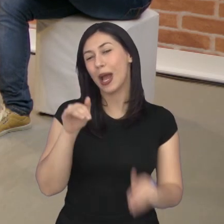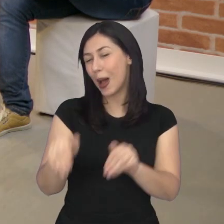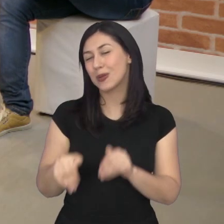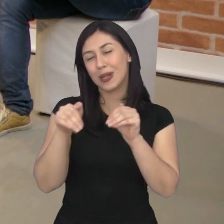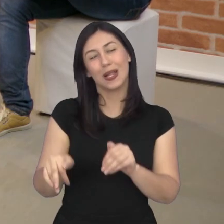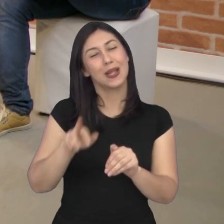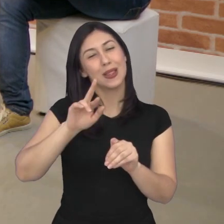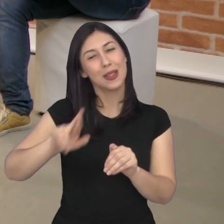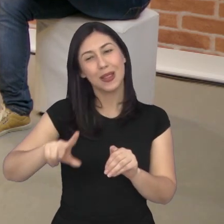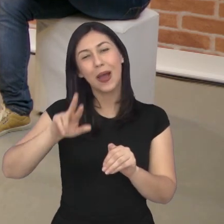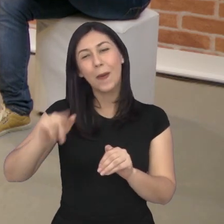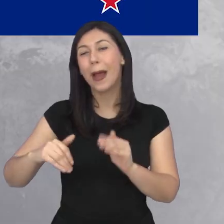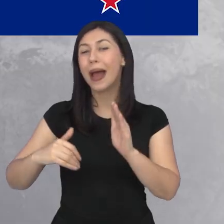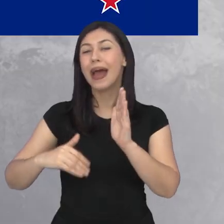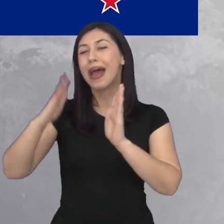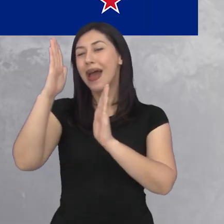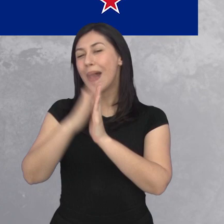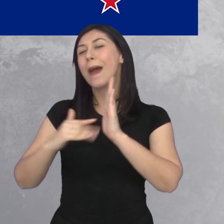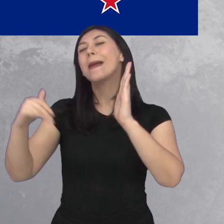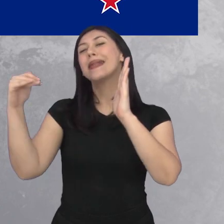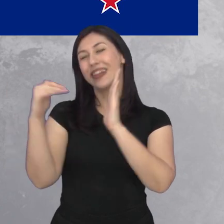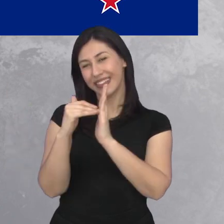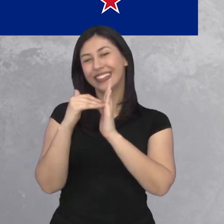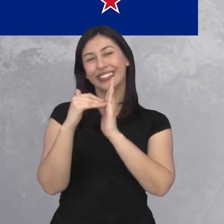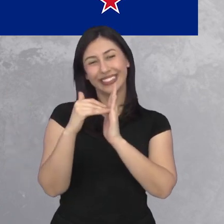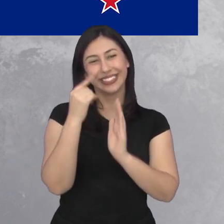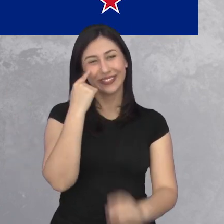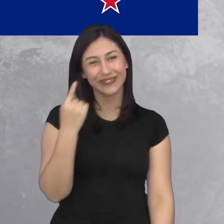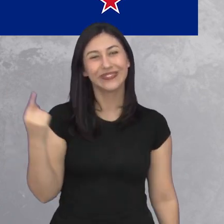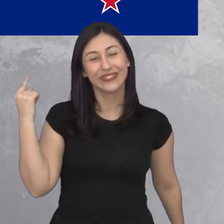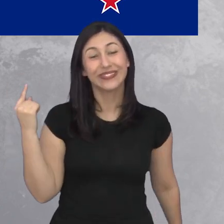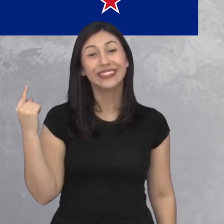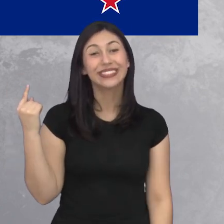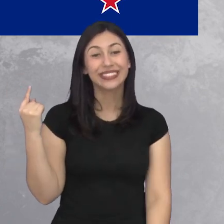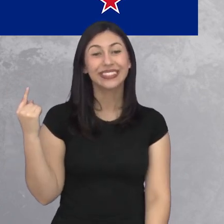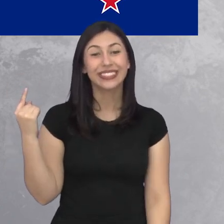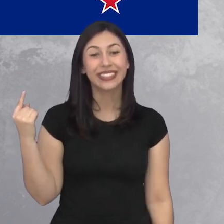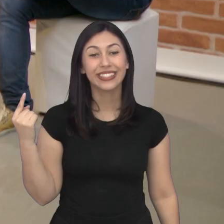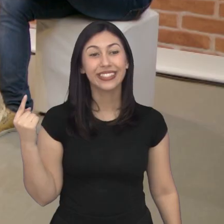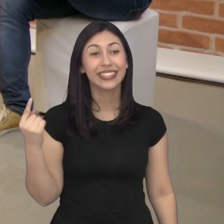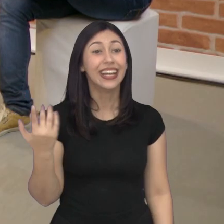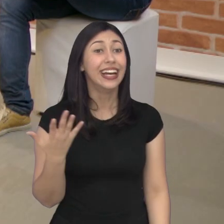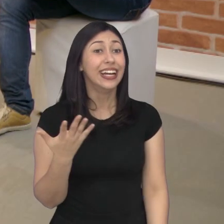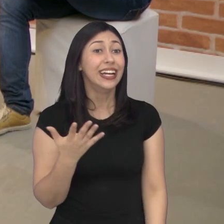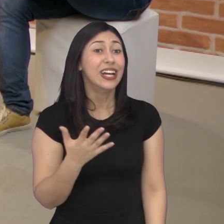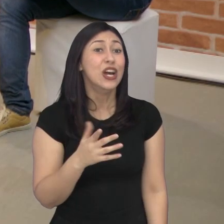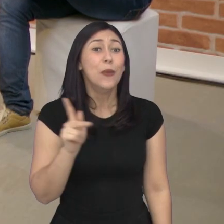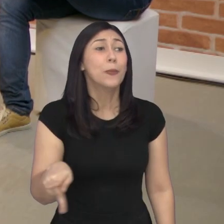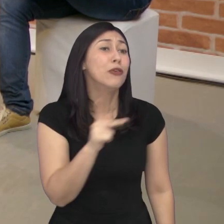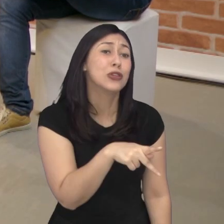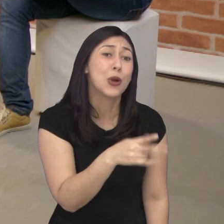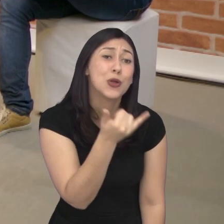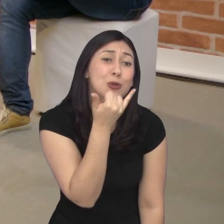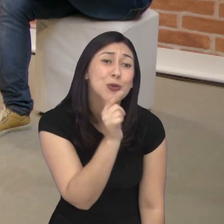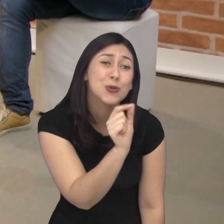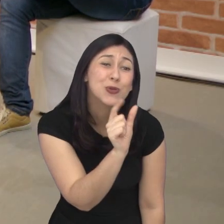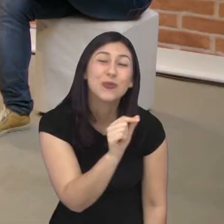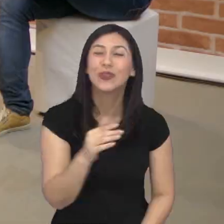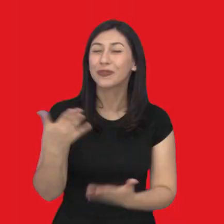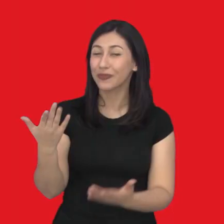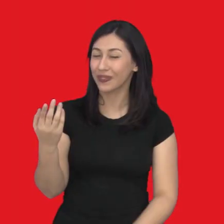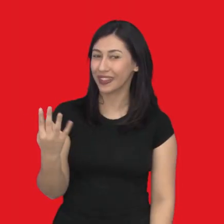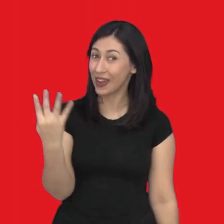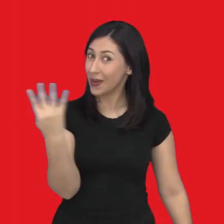então. Não é Austrália. Ah. É Nova Zelândia. Ah. Próxima bandeira Ó, para o professor Marvin. Dimas, não fique desapontado comigo,